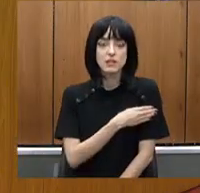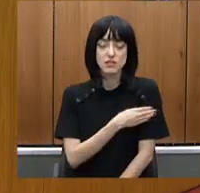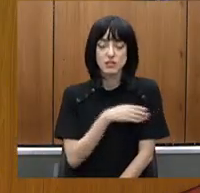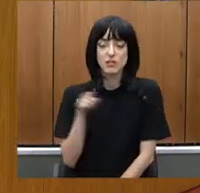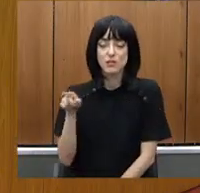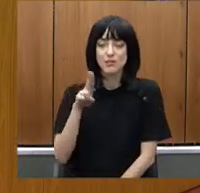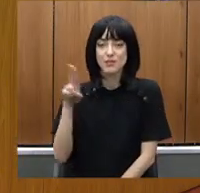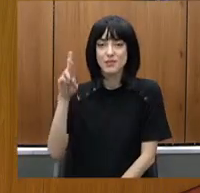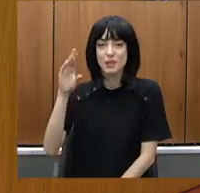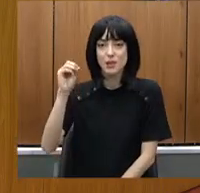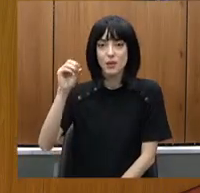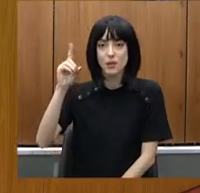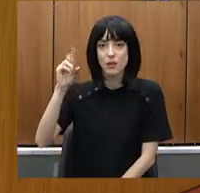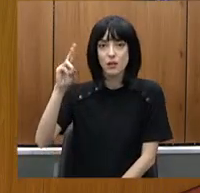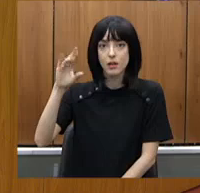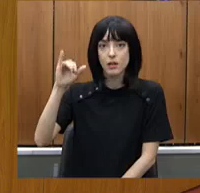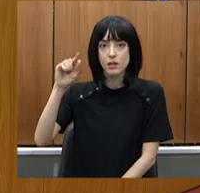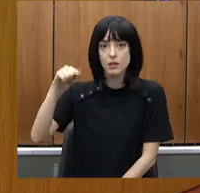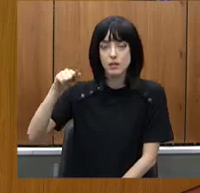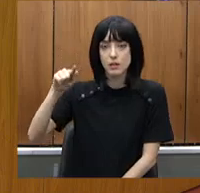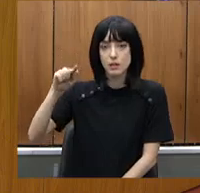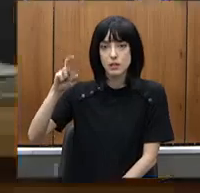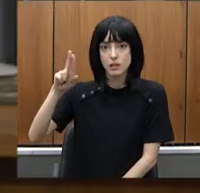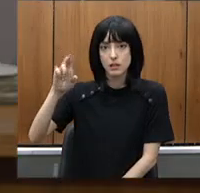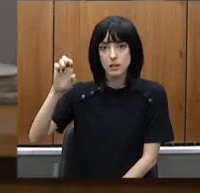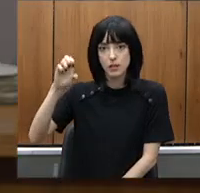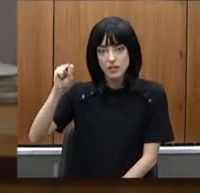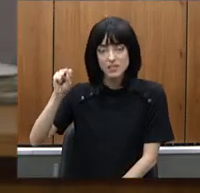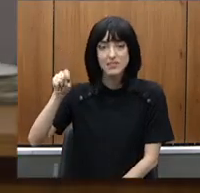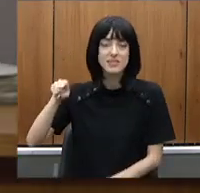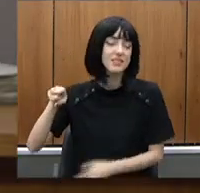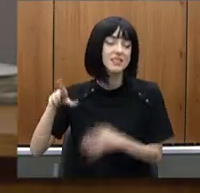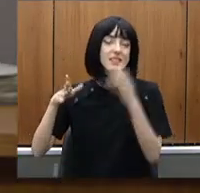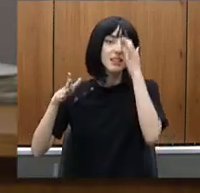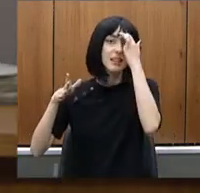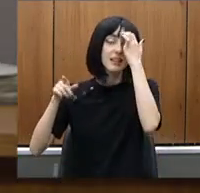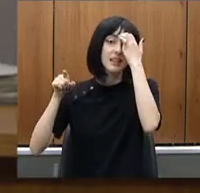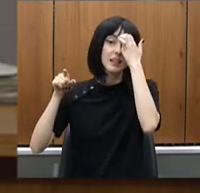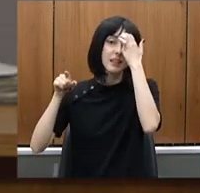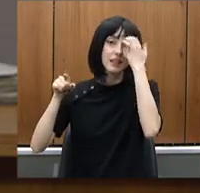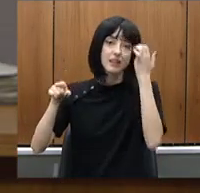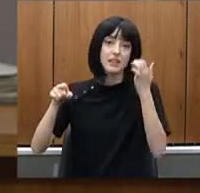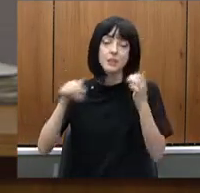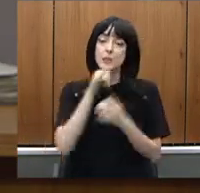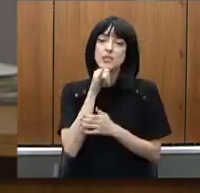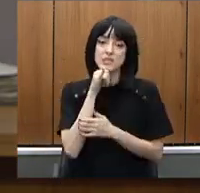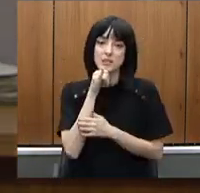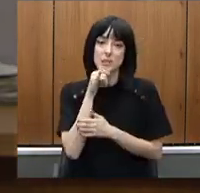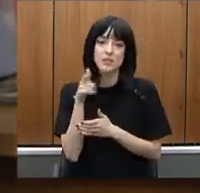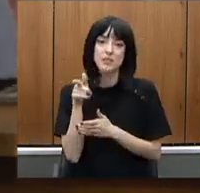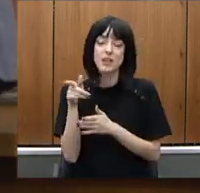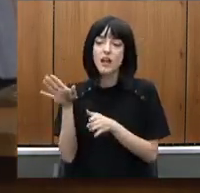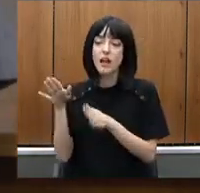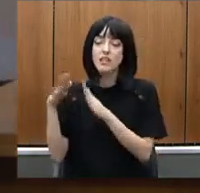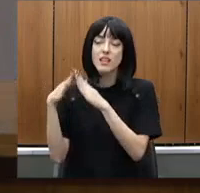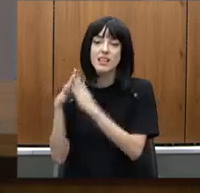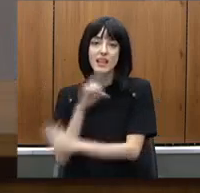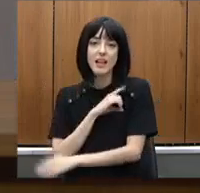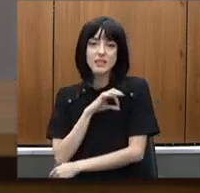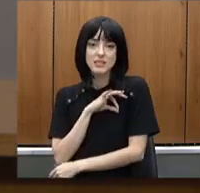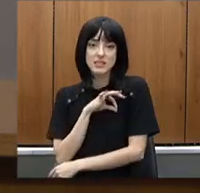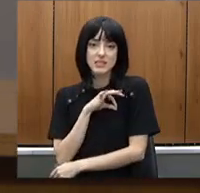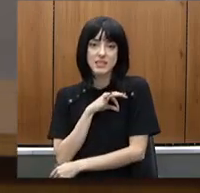só que a Delegacia de proteção ela fecha na sexta-feira 18 horas só abre na segunda-feira